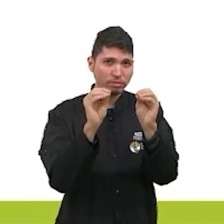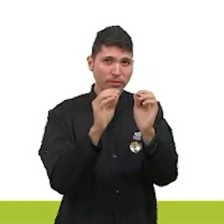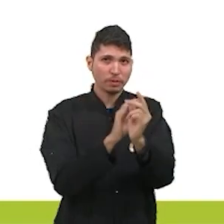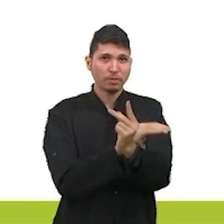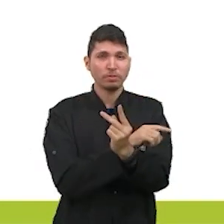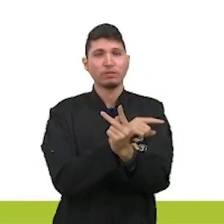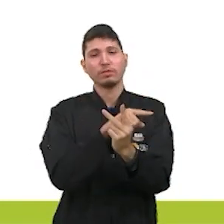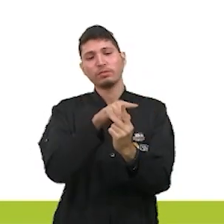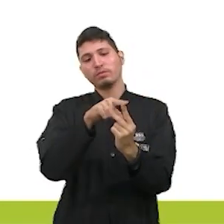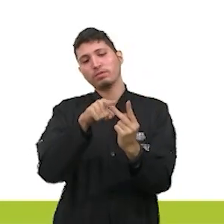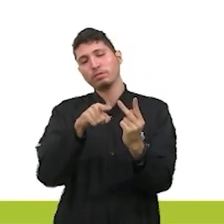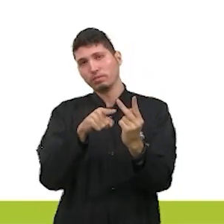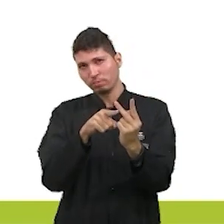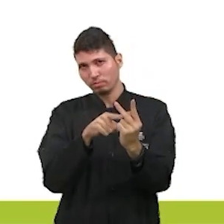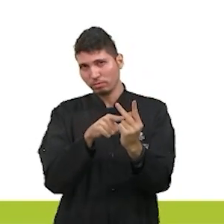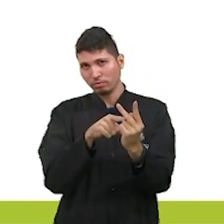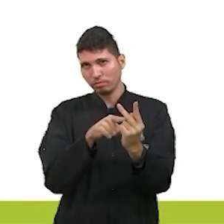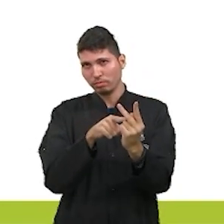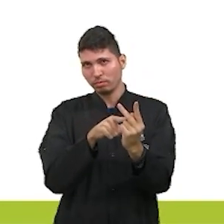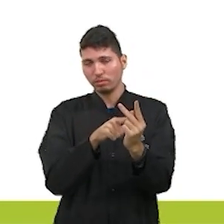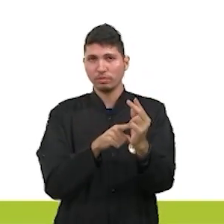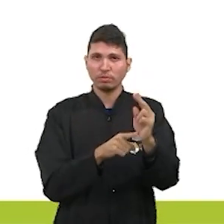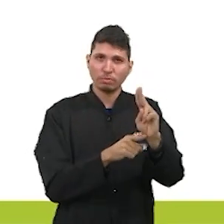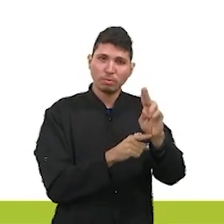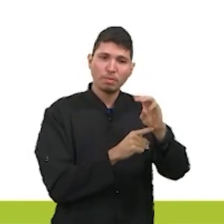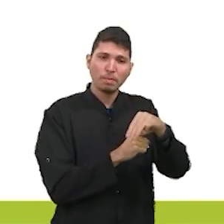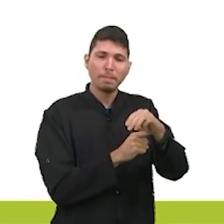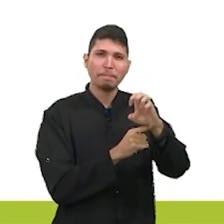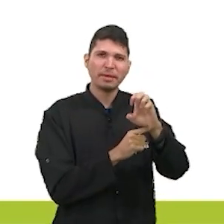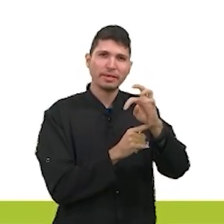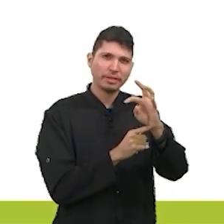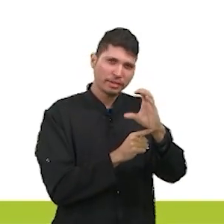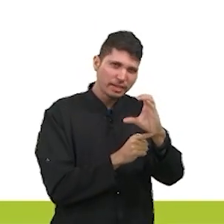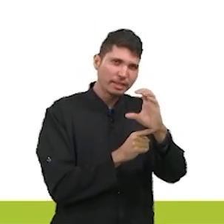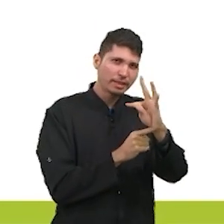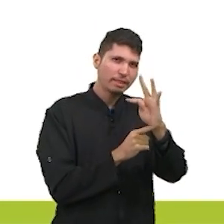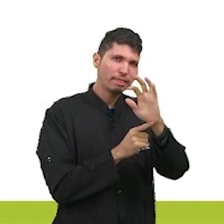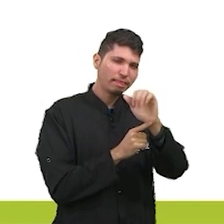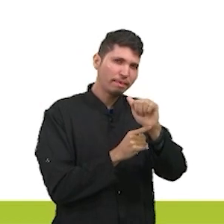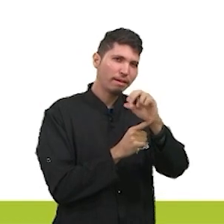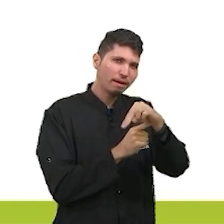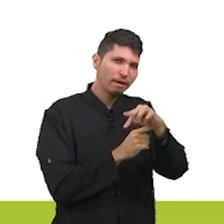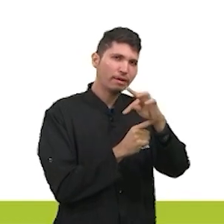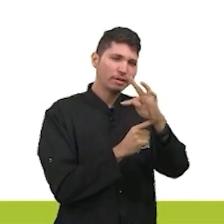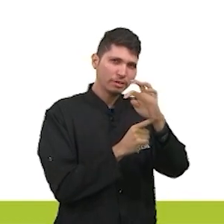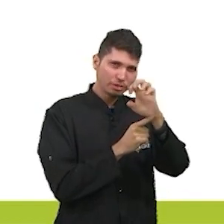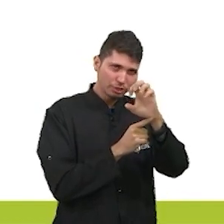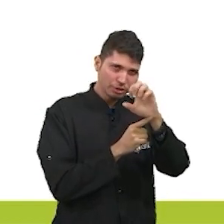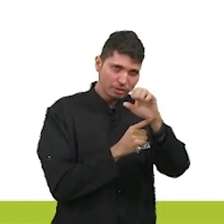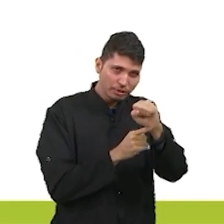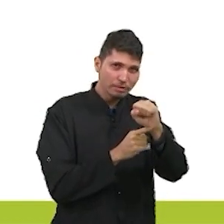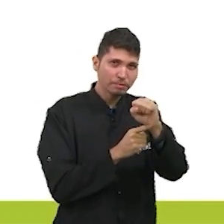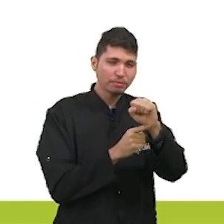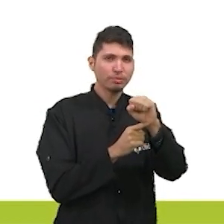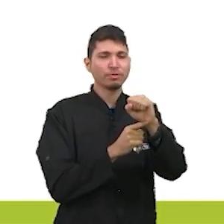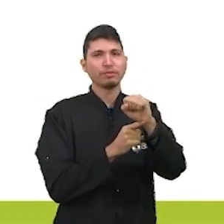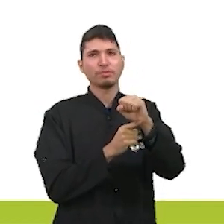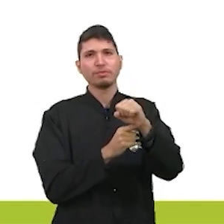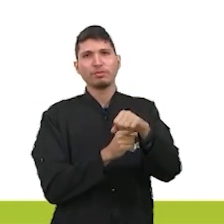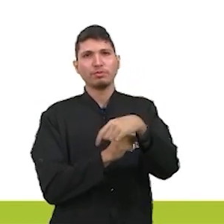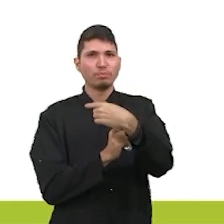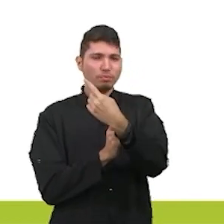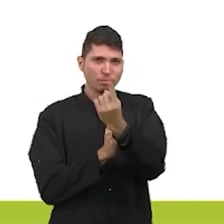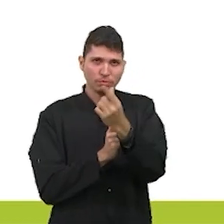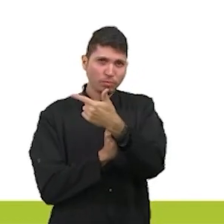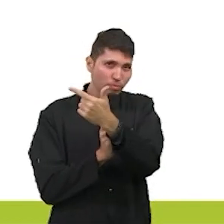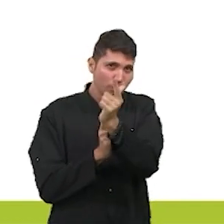dois fatores, umectantes, hidratantes, a glicerina e também o outro composto.